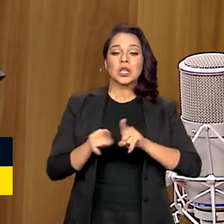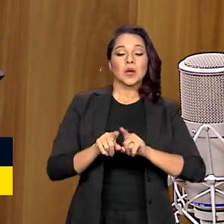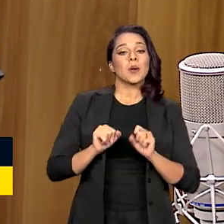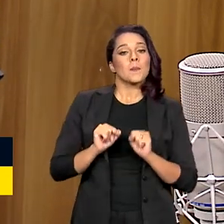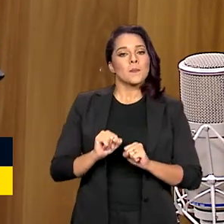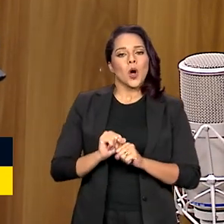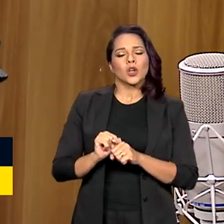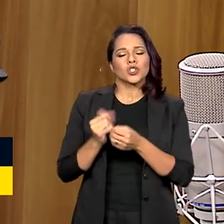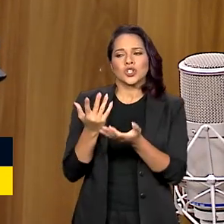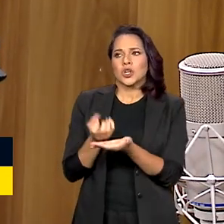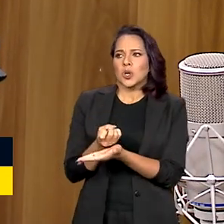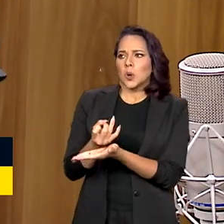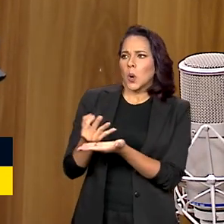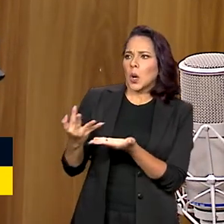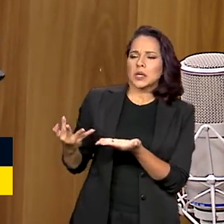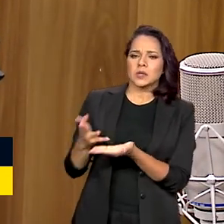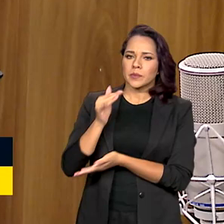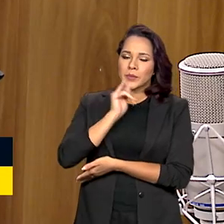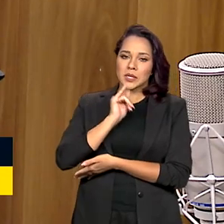pegar a produção de